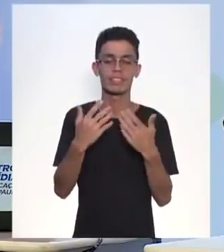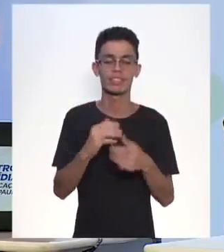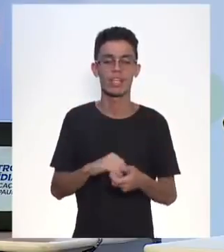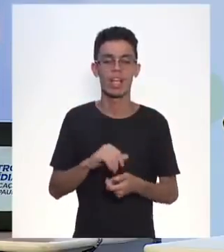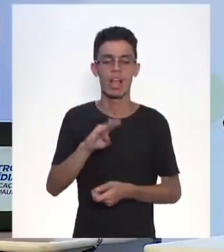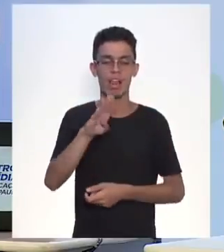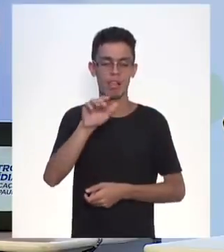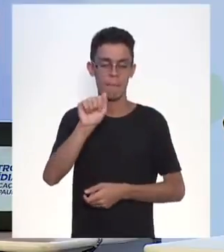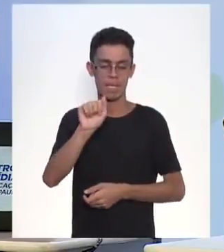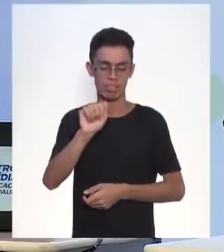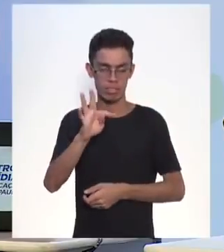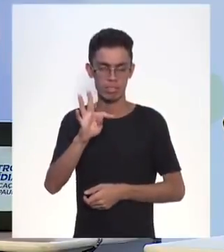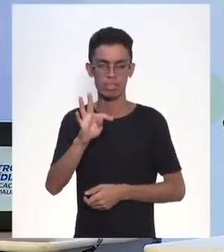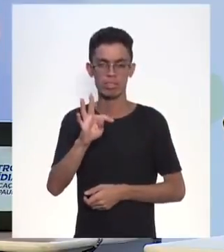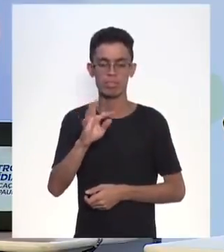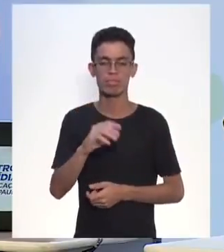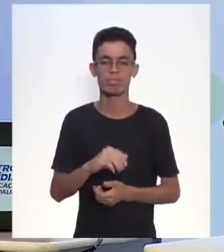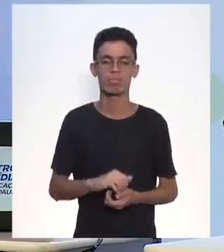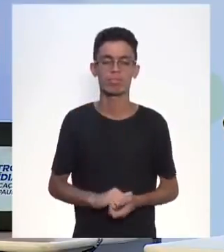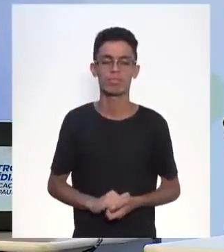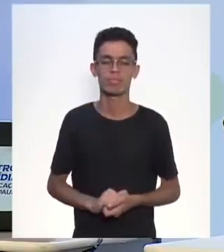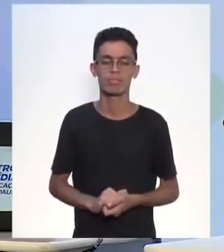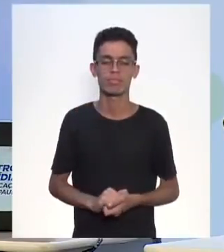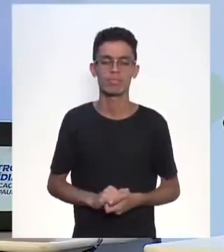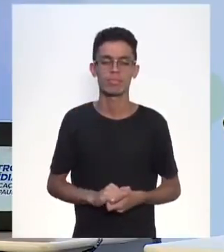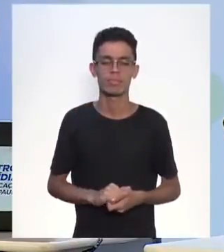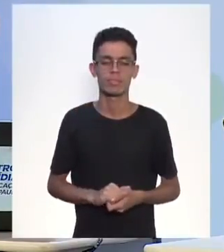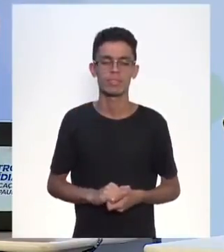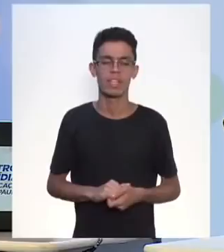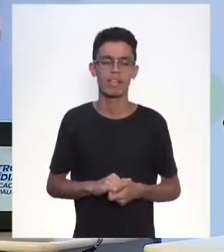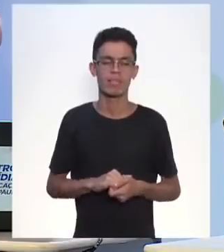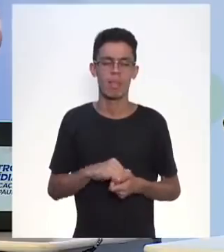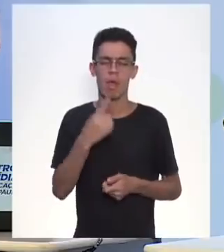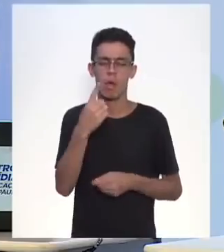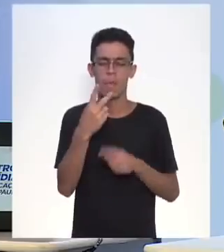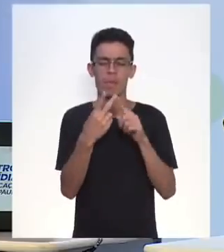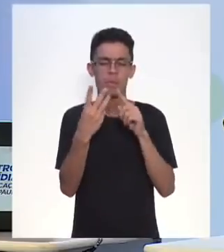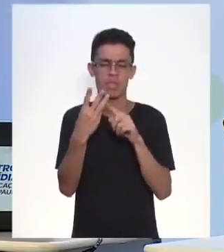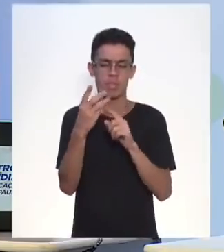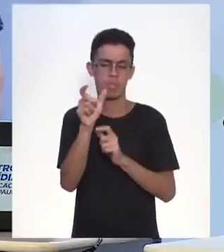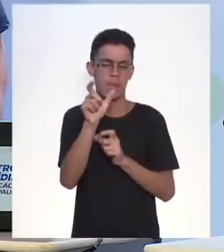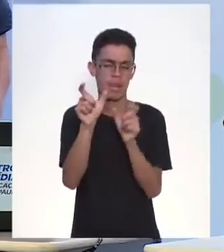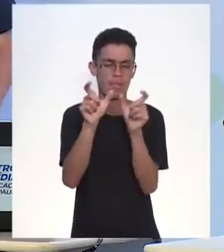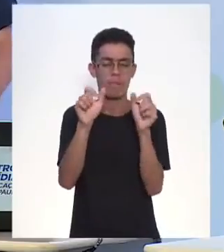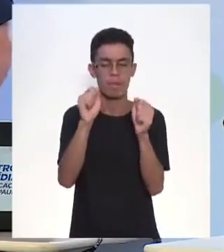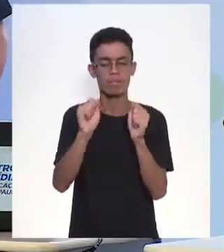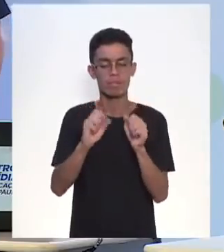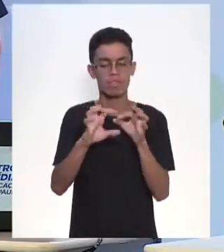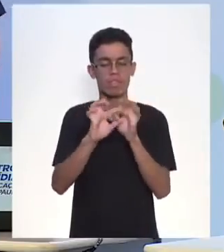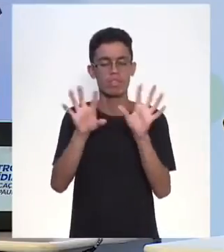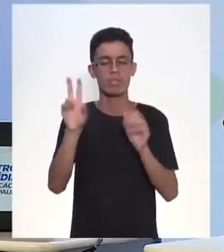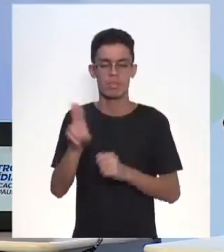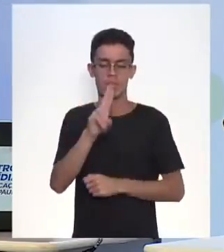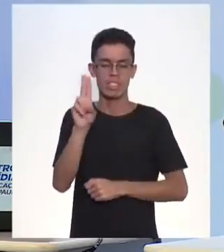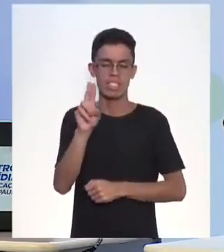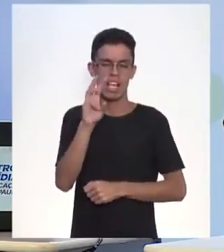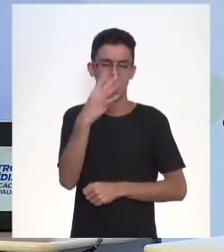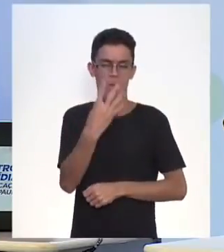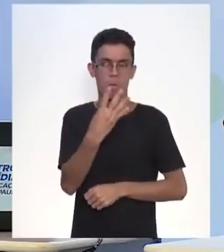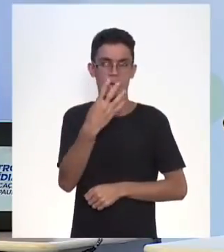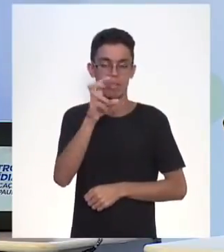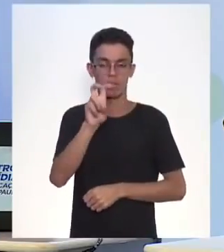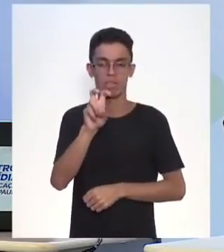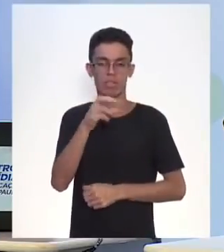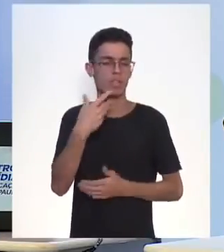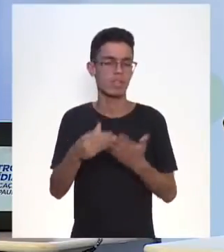but, and, so, although. Pode usar mais do que uma, sem problema nenhum. Pode usar só uma também, pode usar 3, pode usar as 4 se você